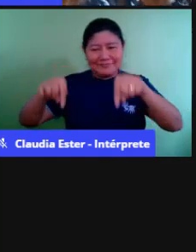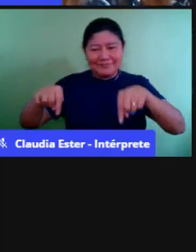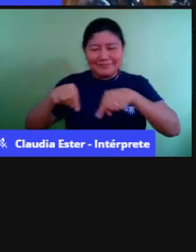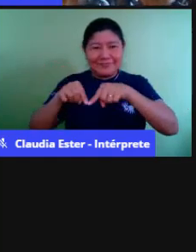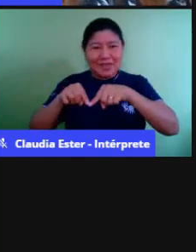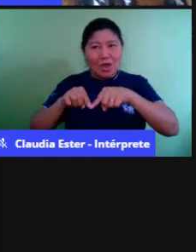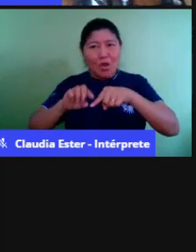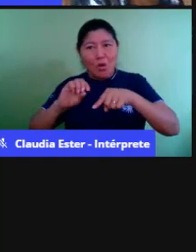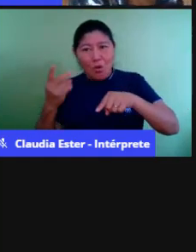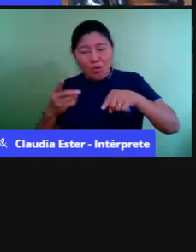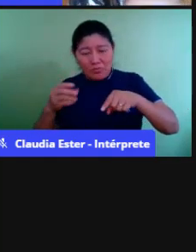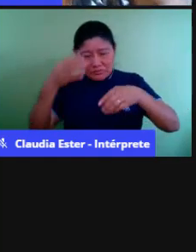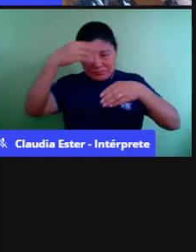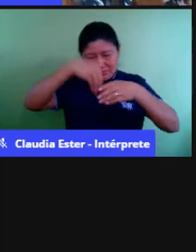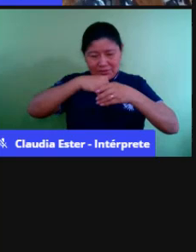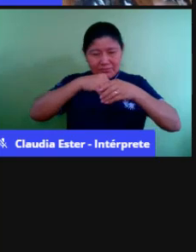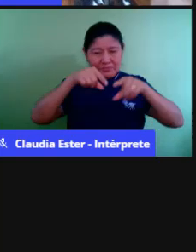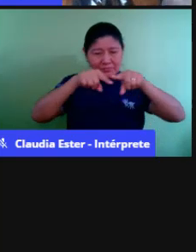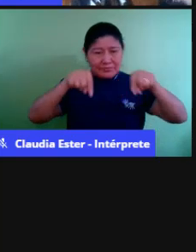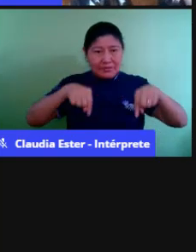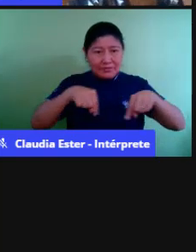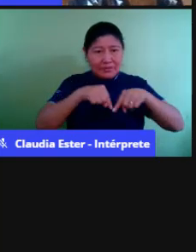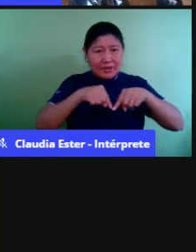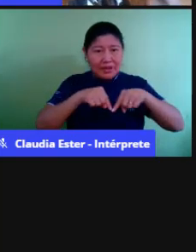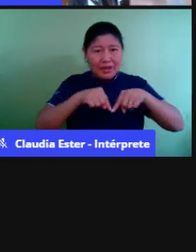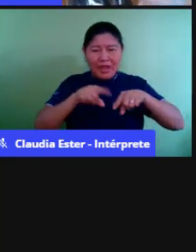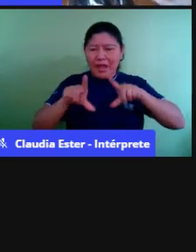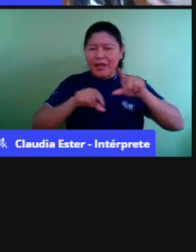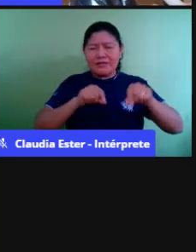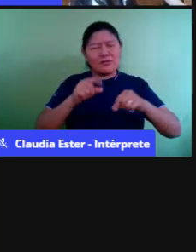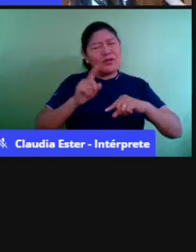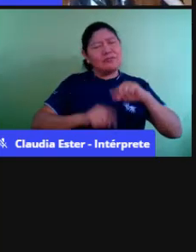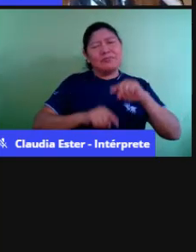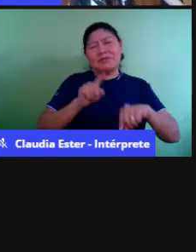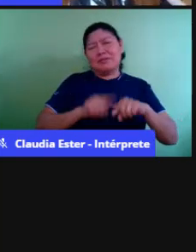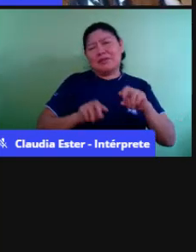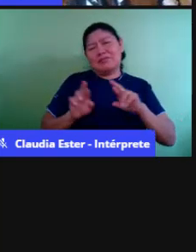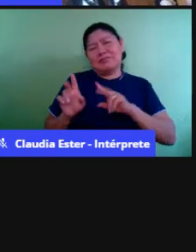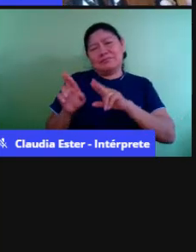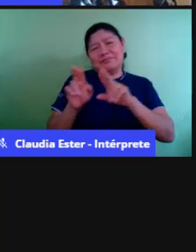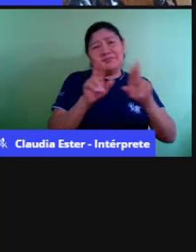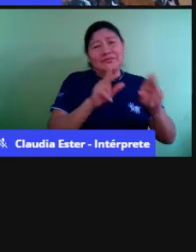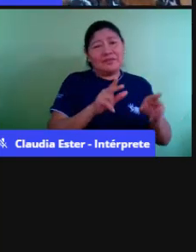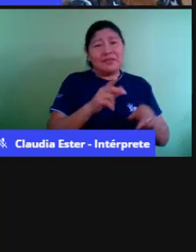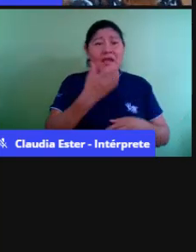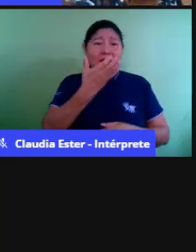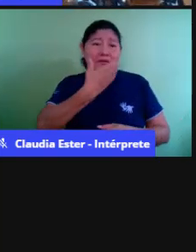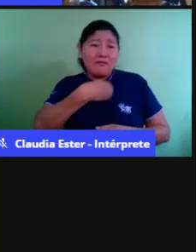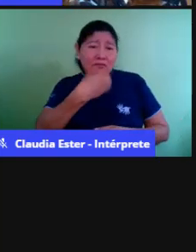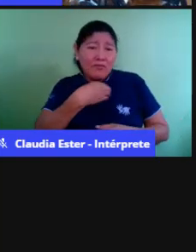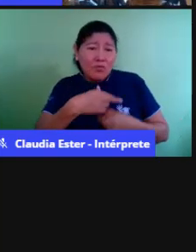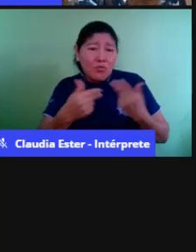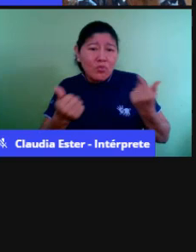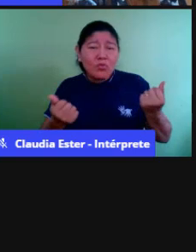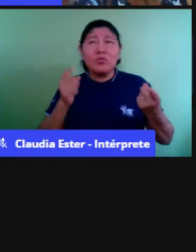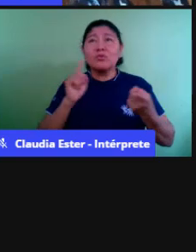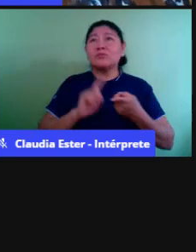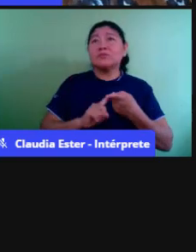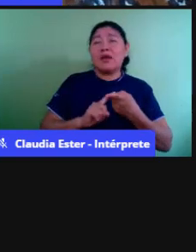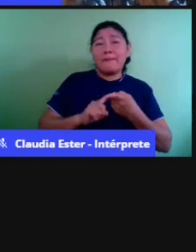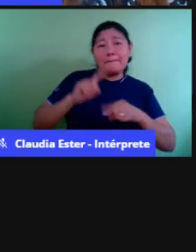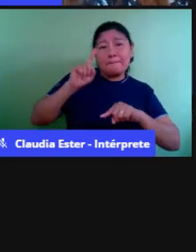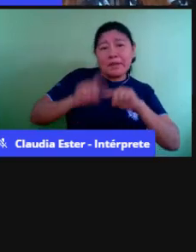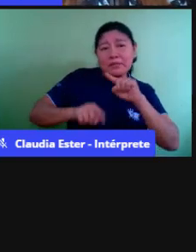totalmente diferentes. Por exemplo, pode ser frutas, garrafas, vários tipos de objetos formando um conjunto, né?